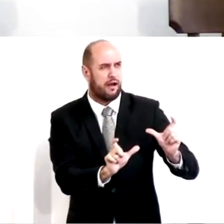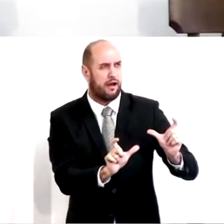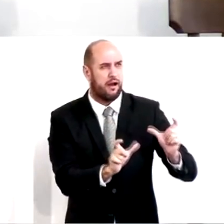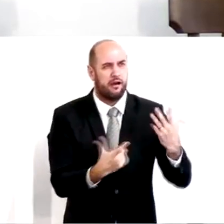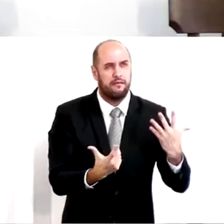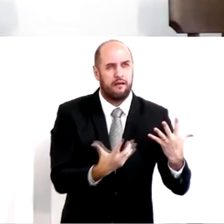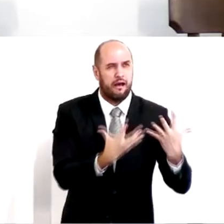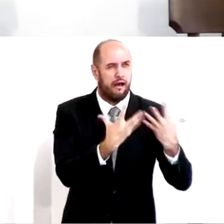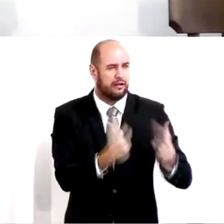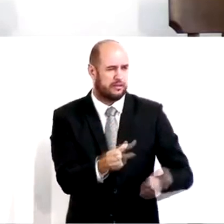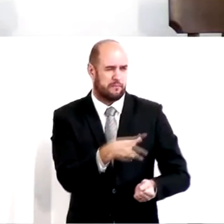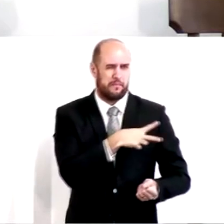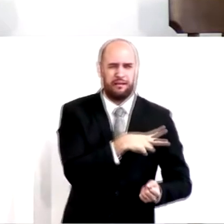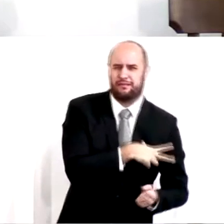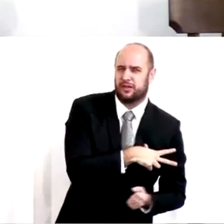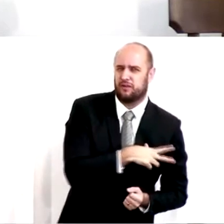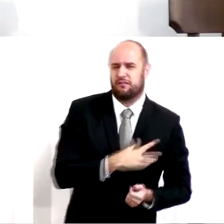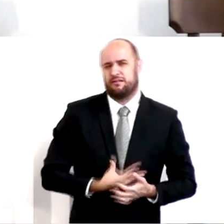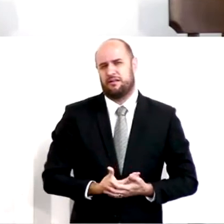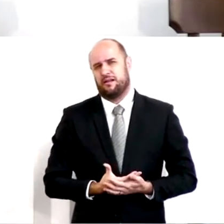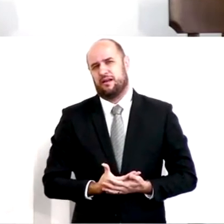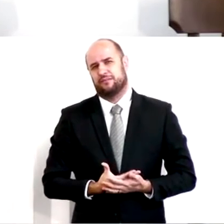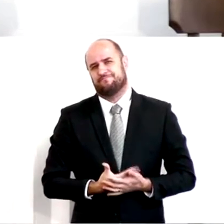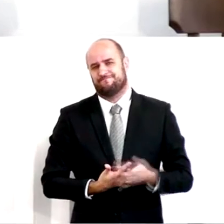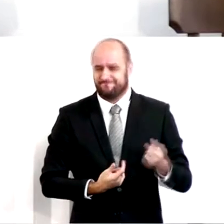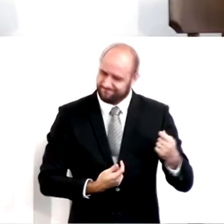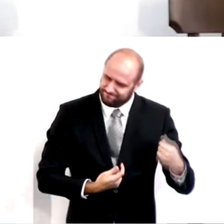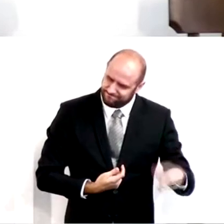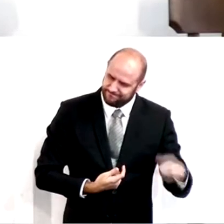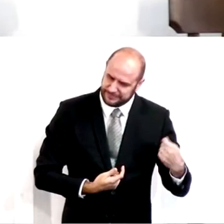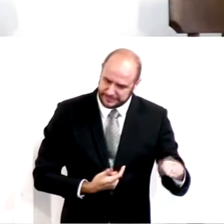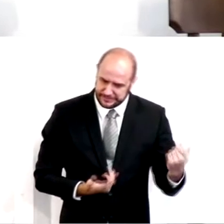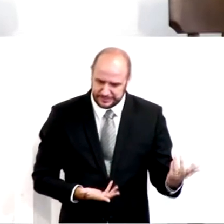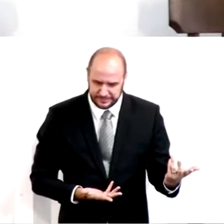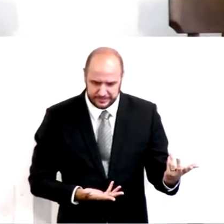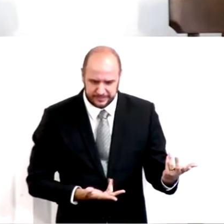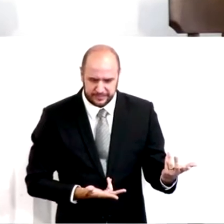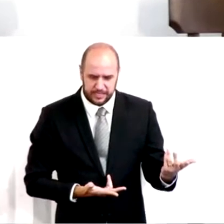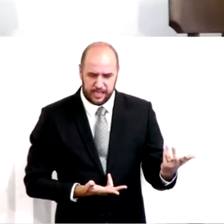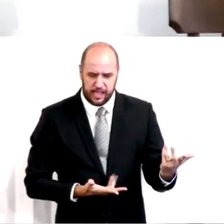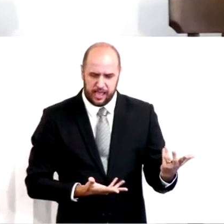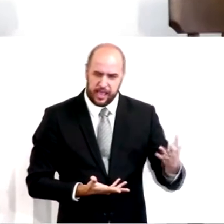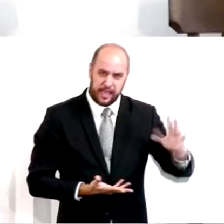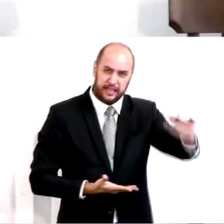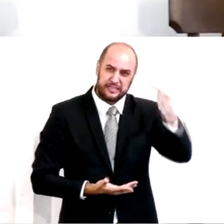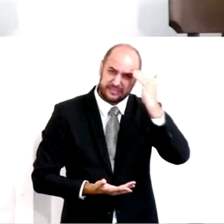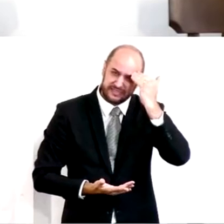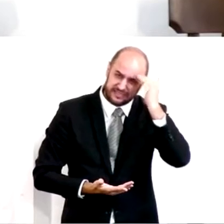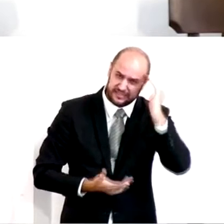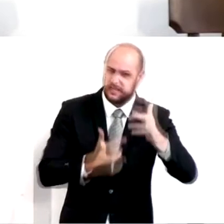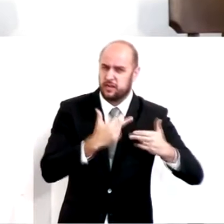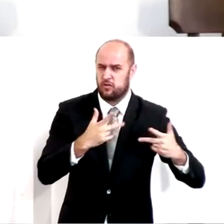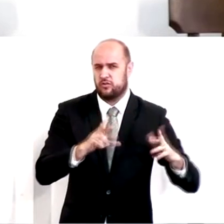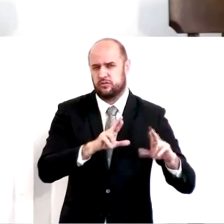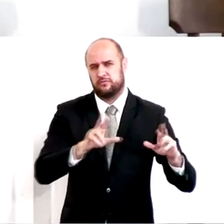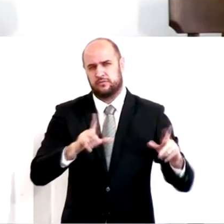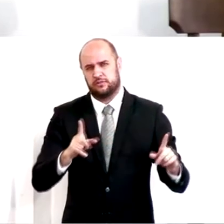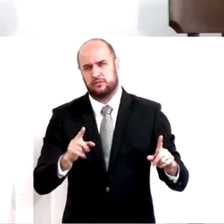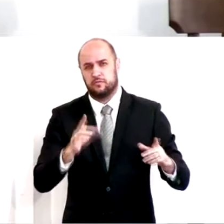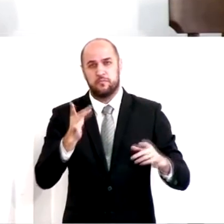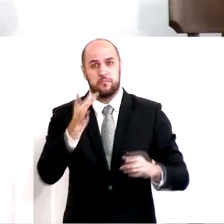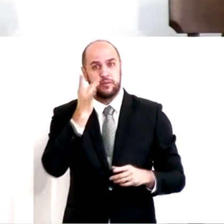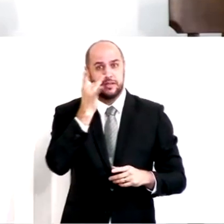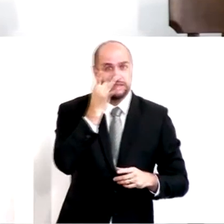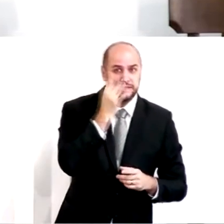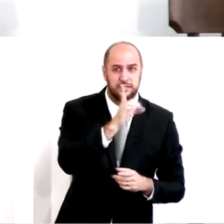benefício particular, eles precisariam negar, entre outras coisas, a presença de Deus, a sinceridade de Deus